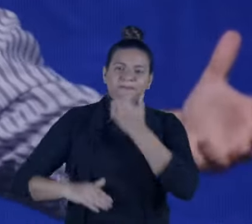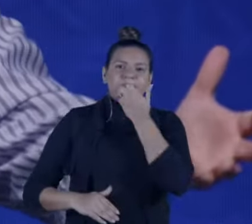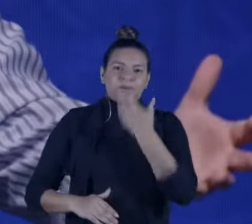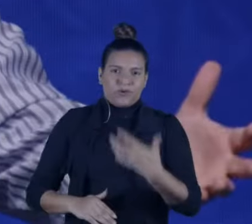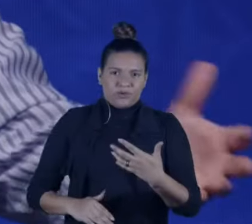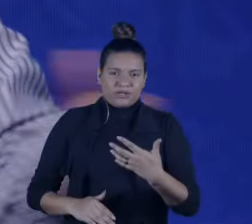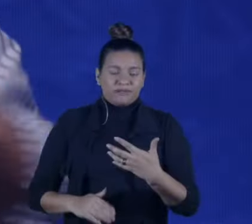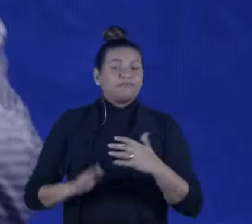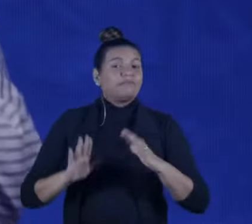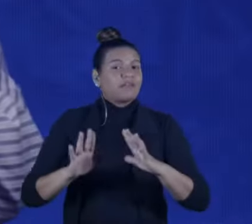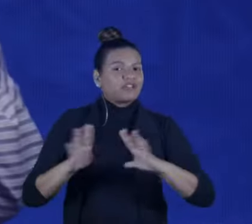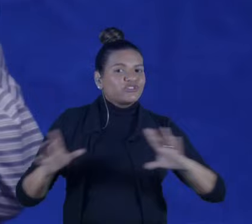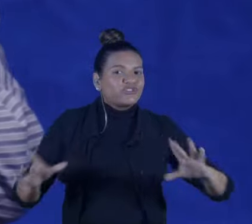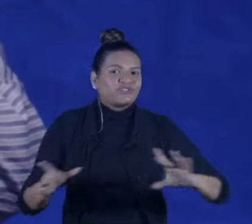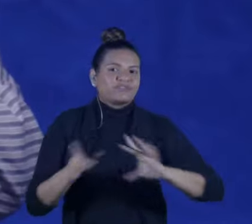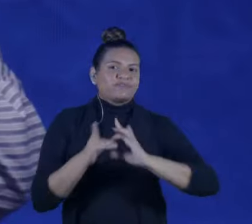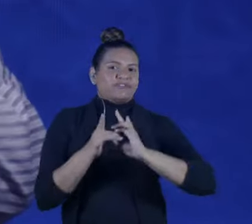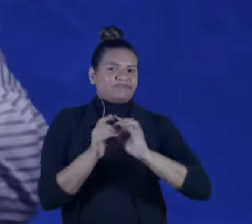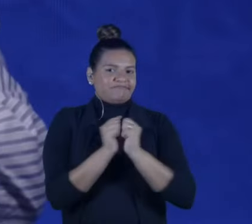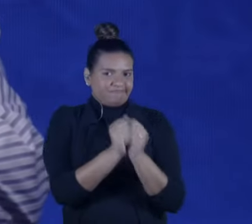coletivamente.